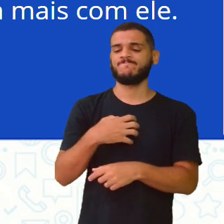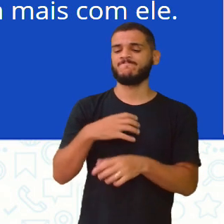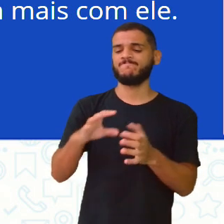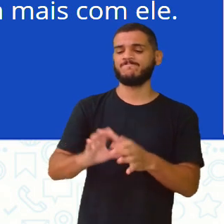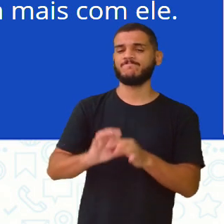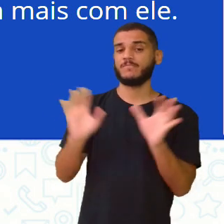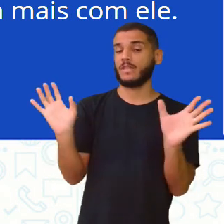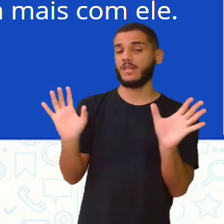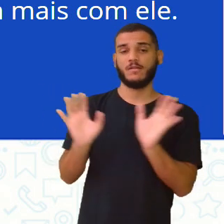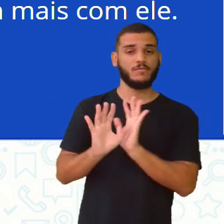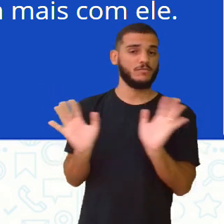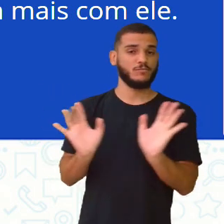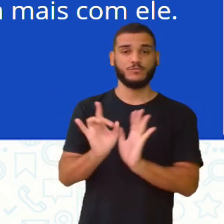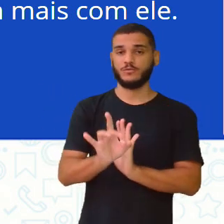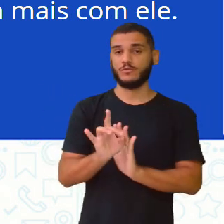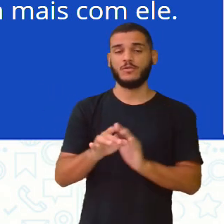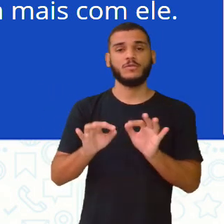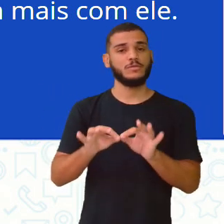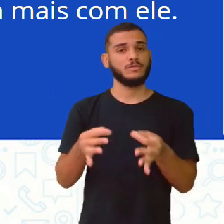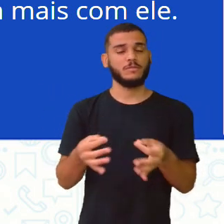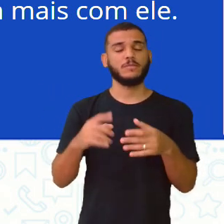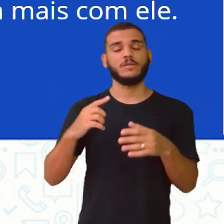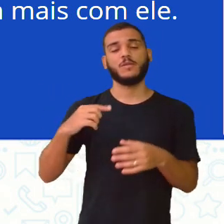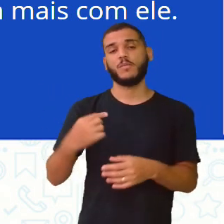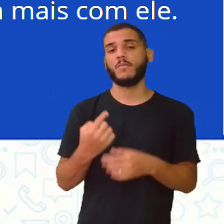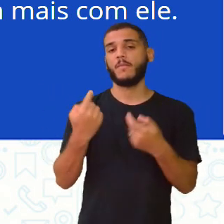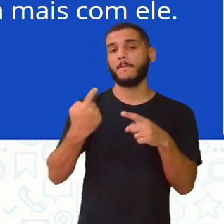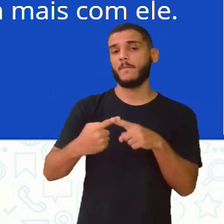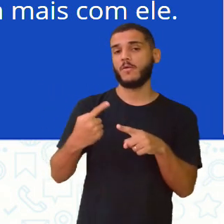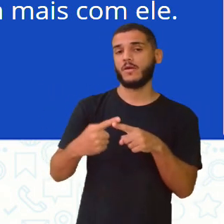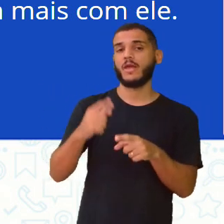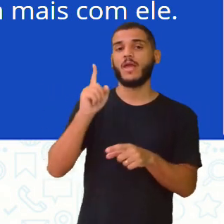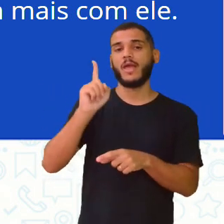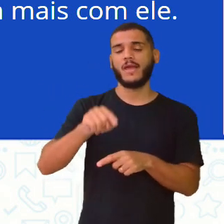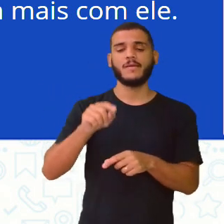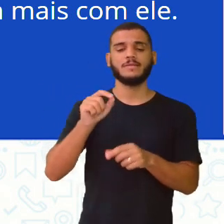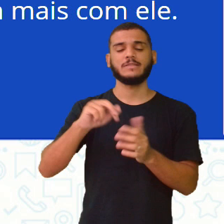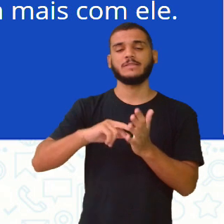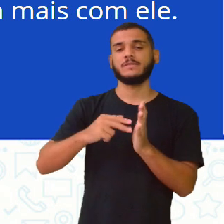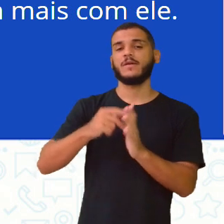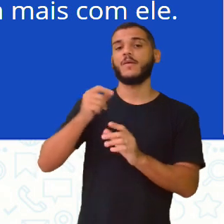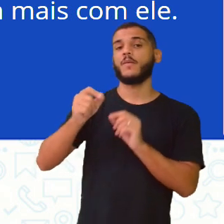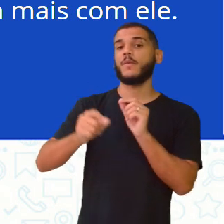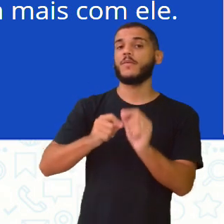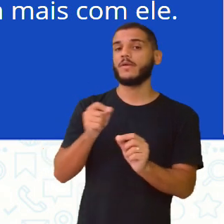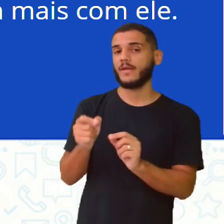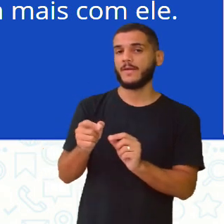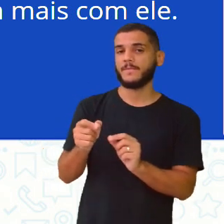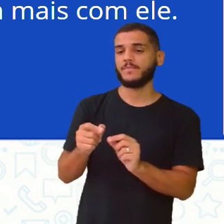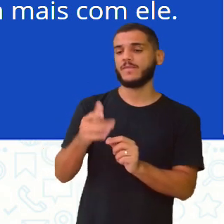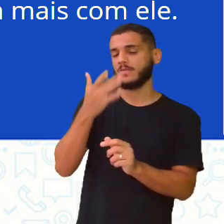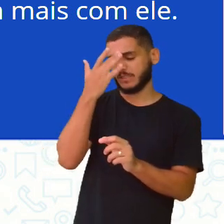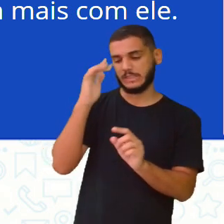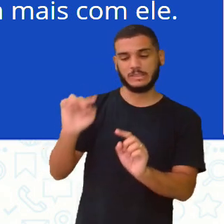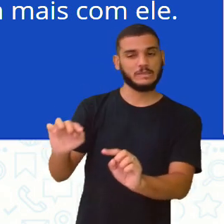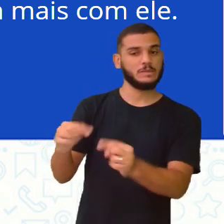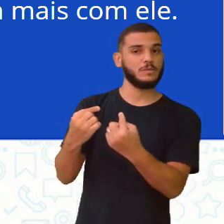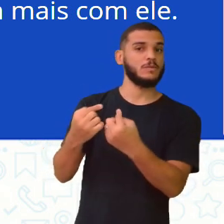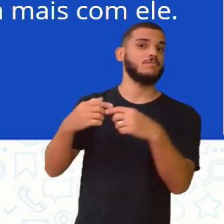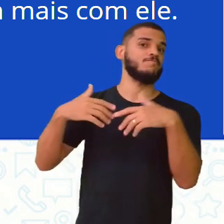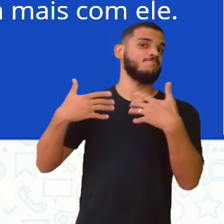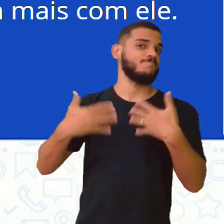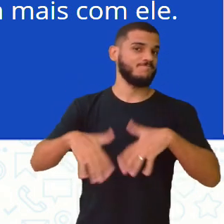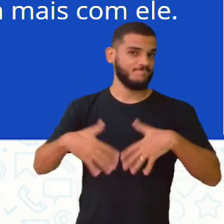do ser humano, pois considerava-o uma ameaça, claro, não é? Os magos